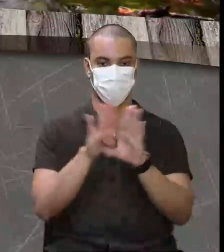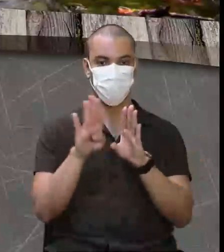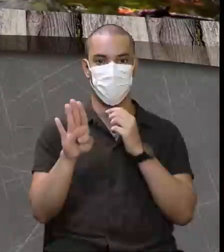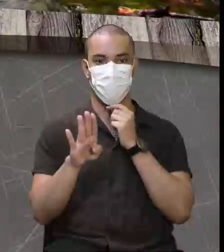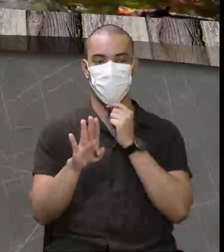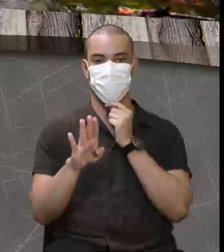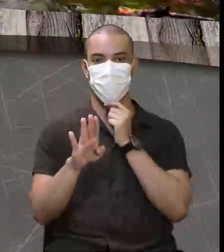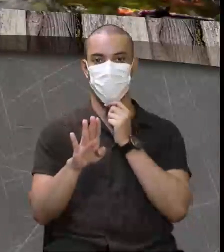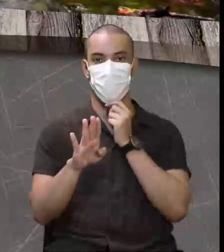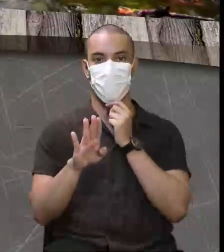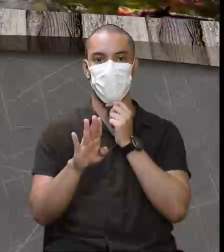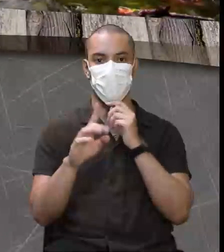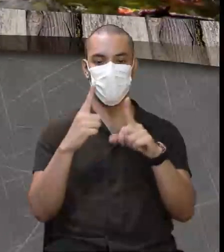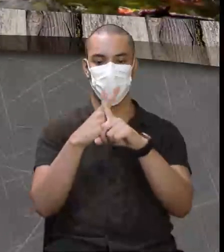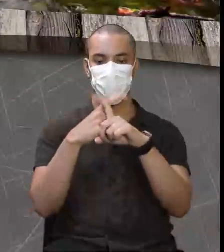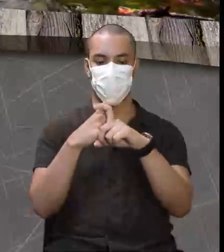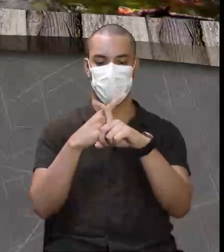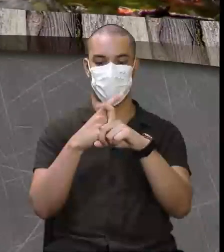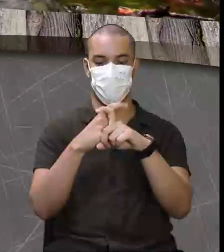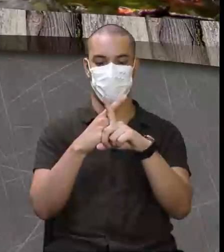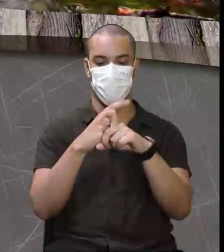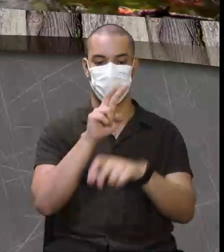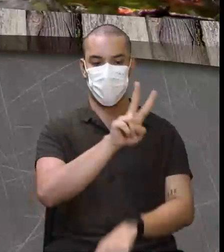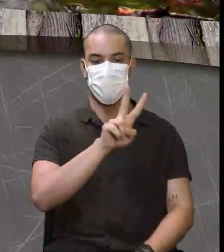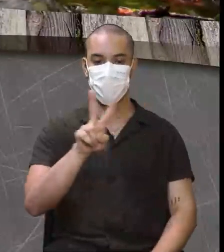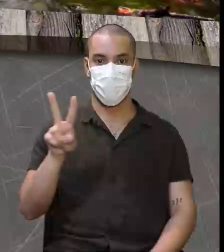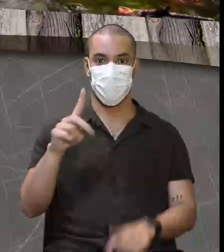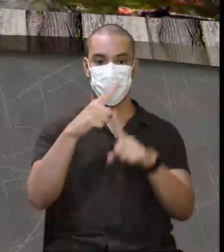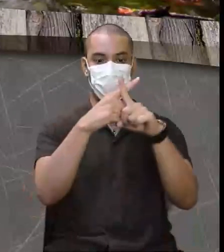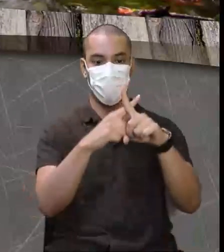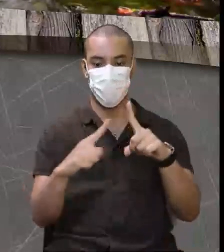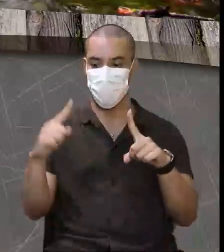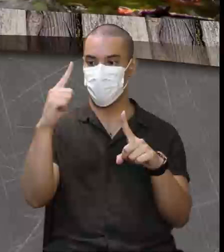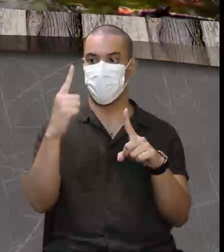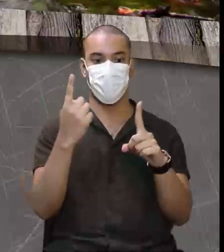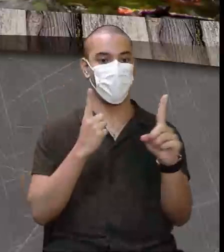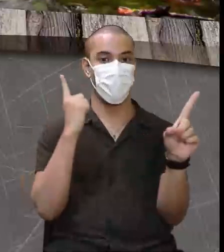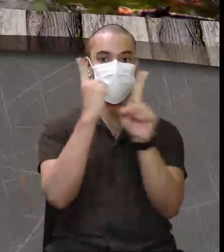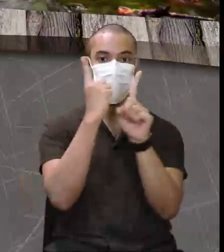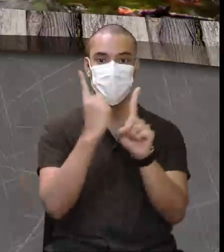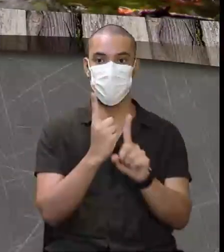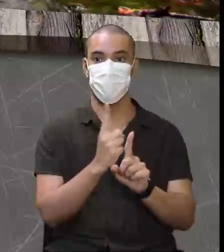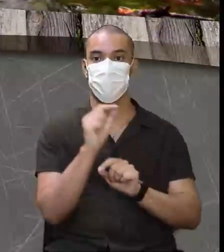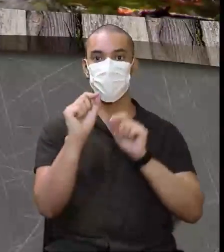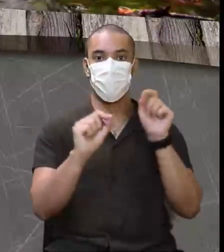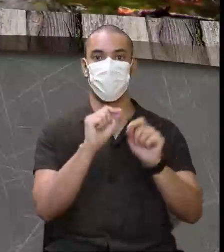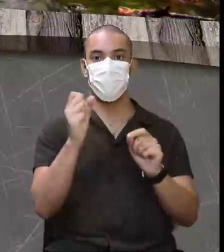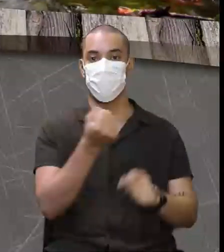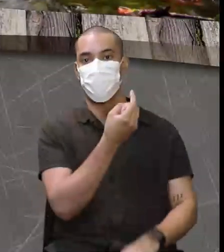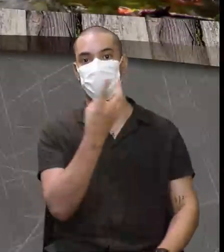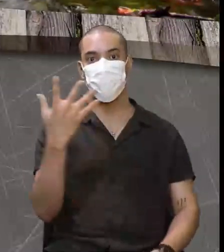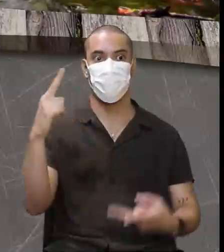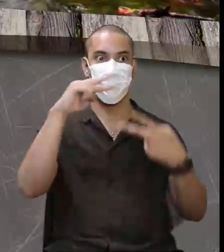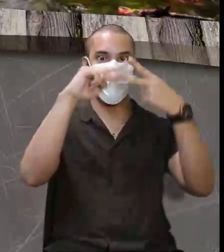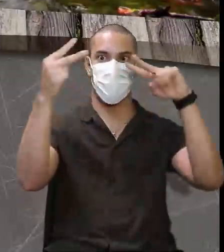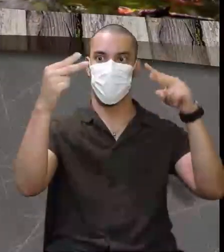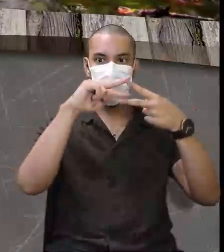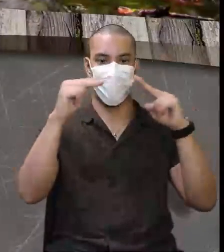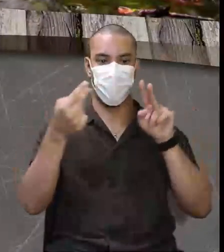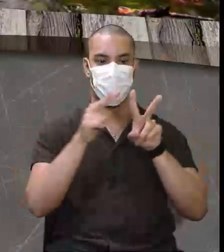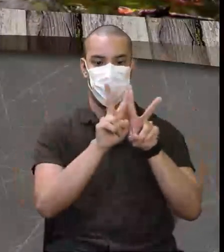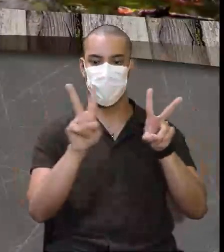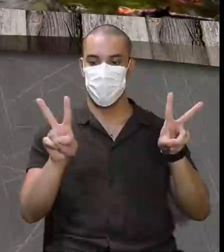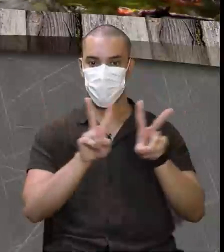cromossomos, e quando a gente puxa a perninha do cromossomo, nós vamos encontrar a sequência de nucleotídeos que vai